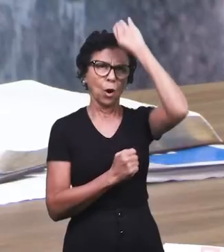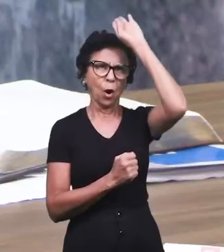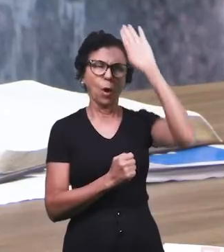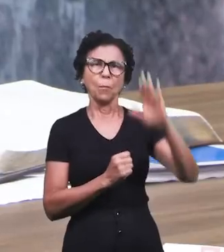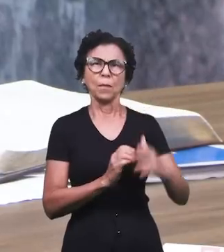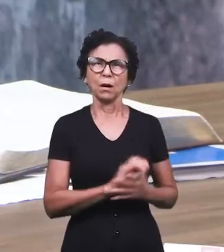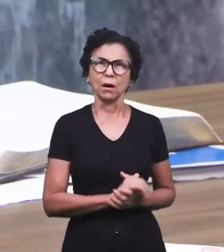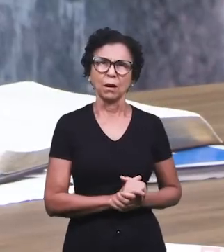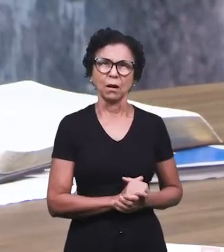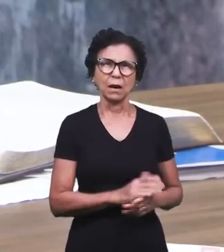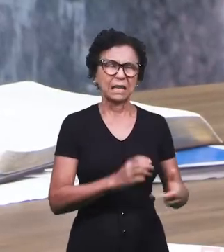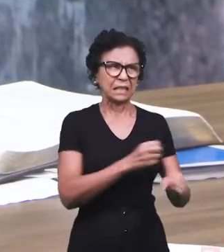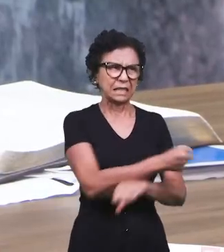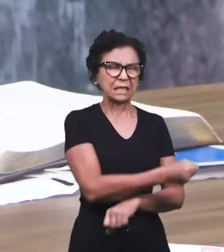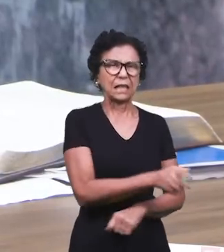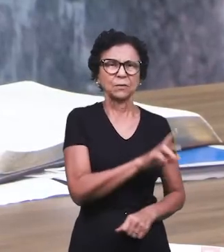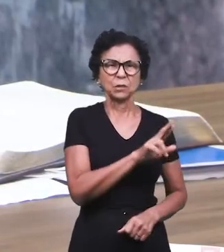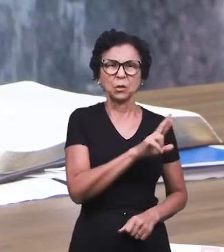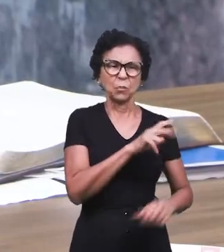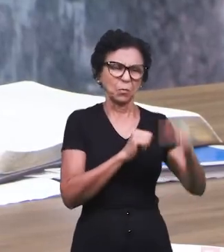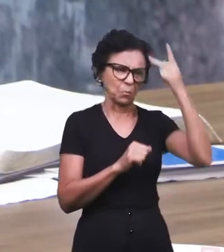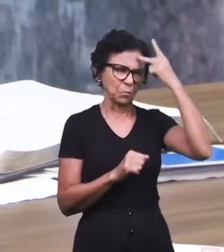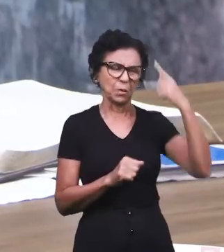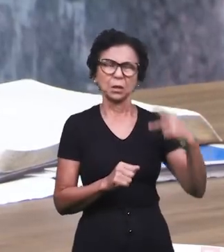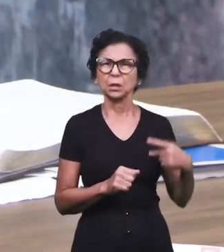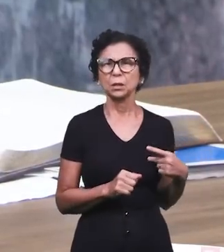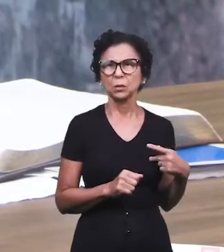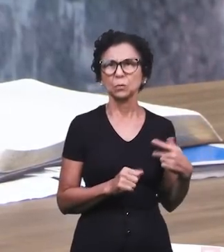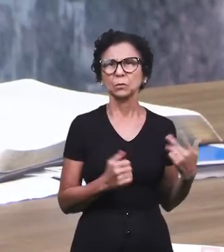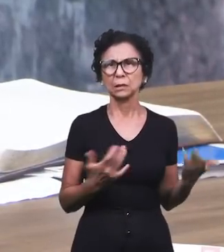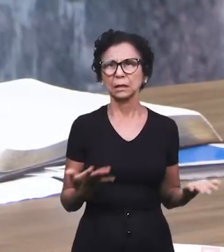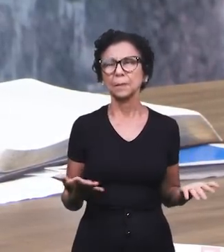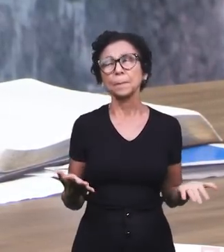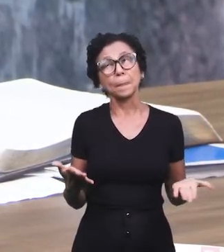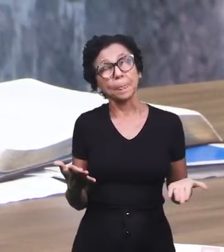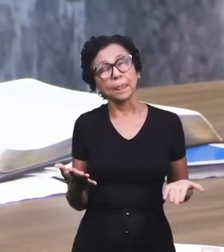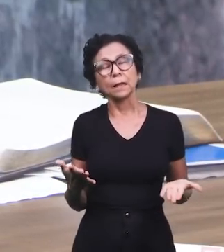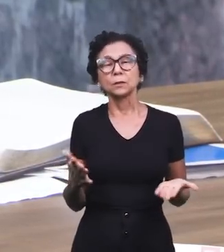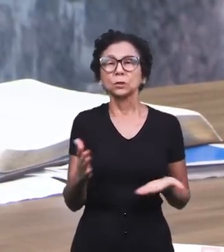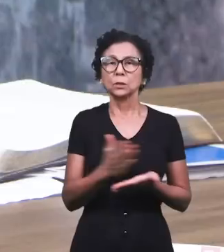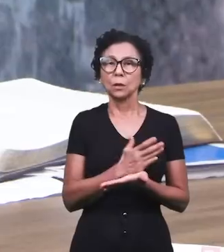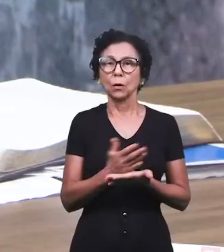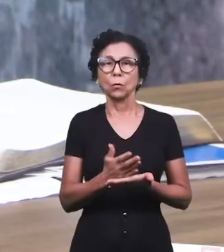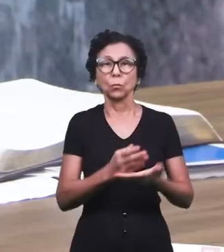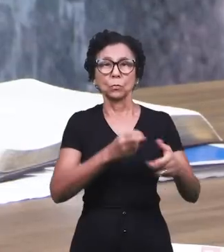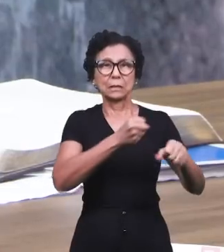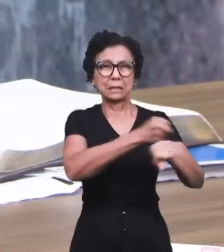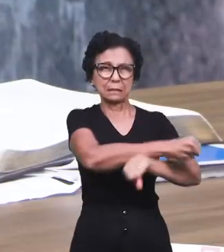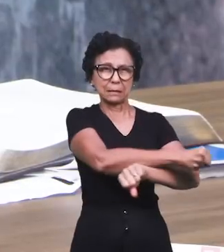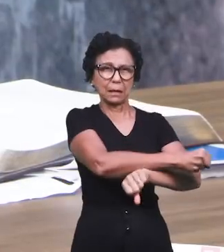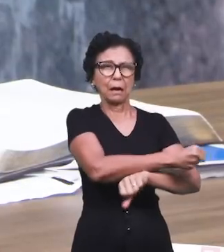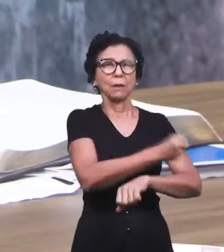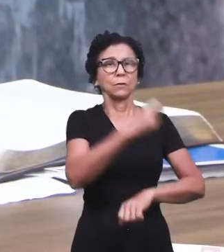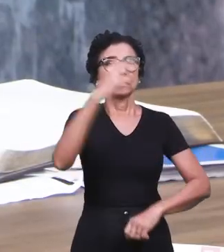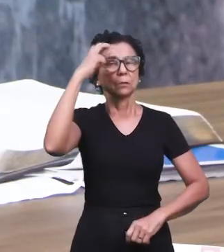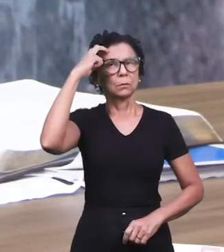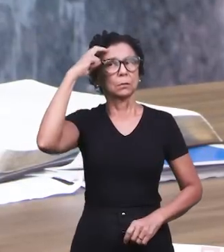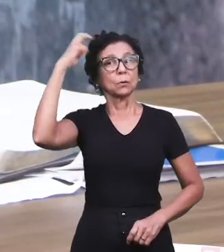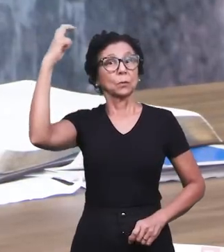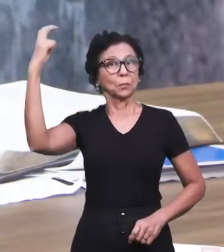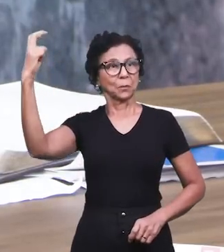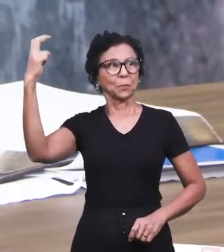um ser humano. É óbvio que alguns escravos mais cultos, mais instruídos, podiam até exercer